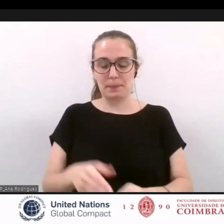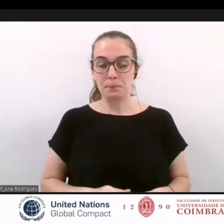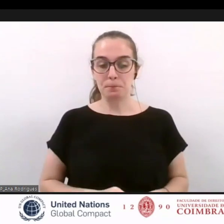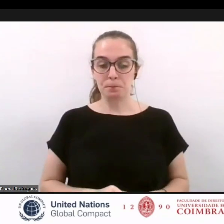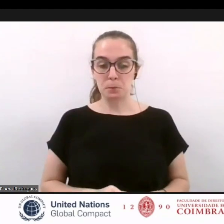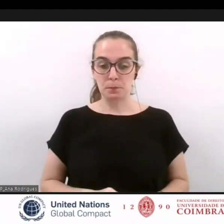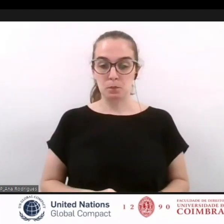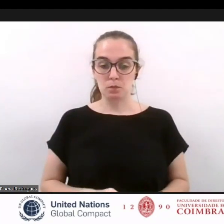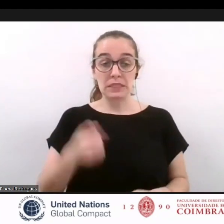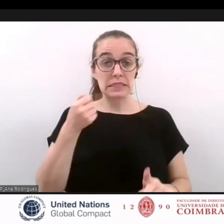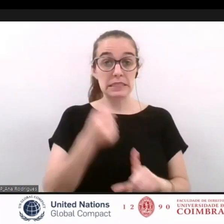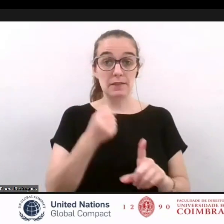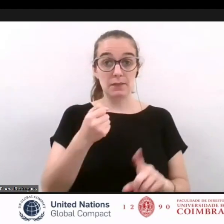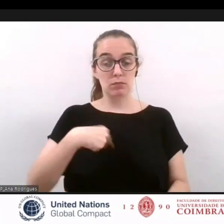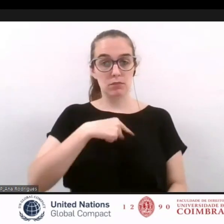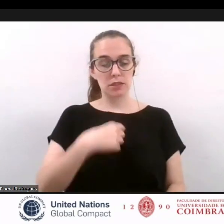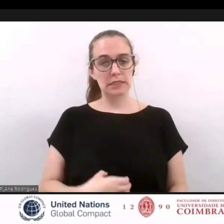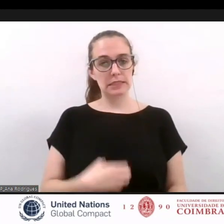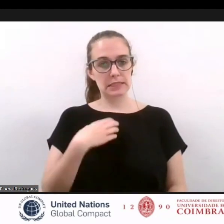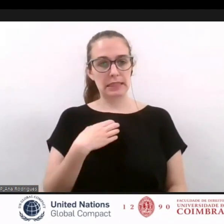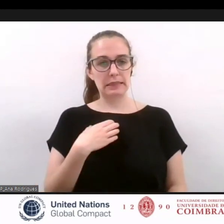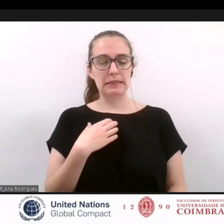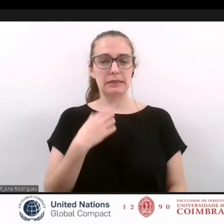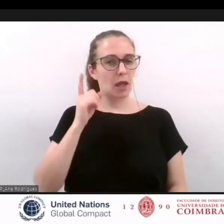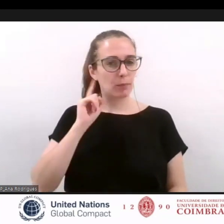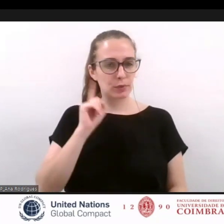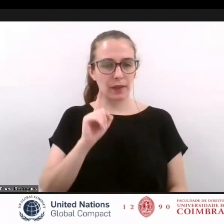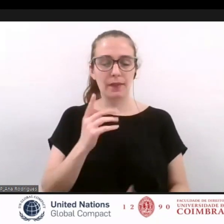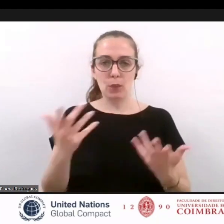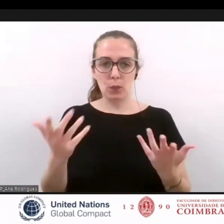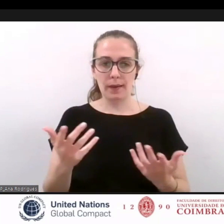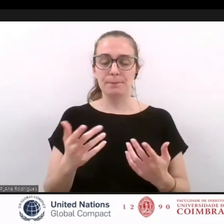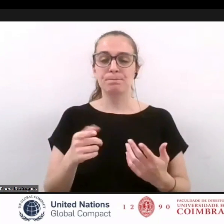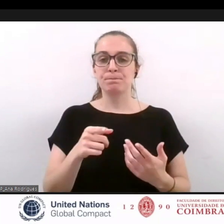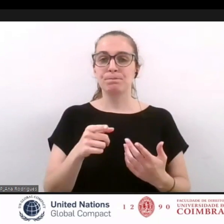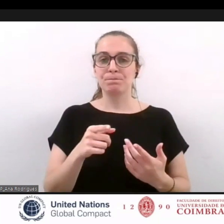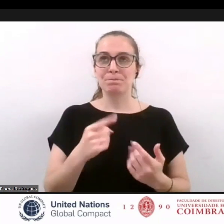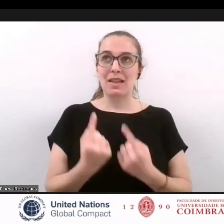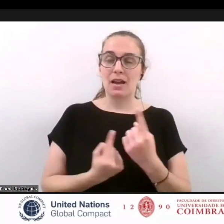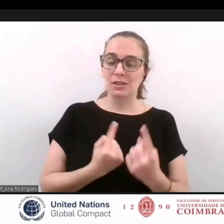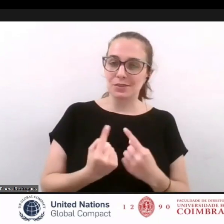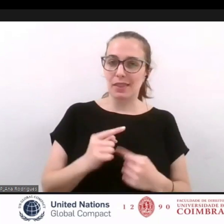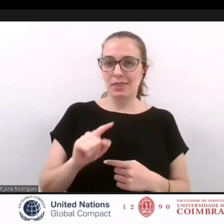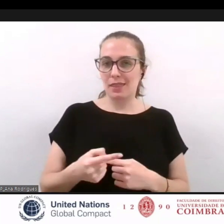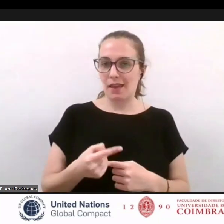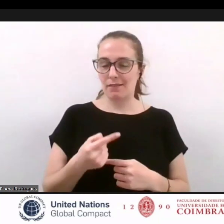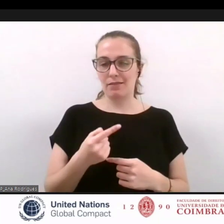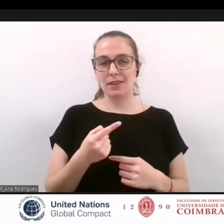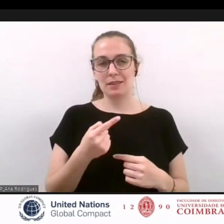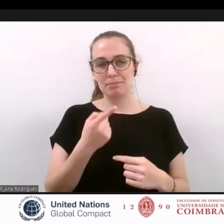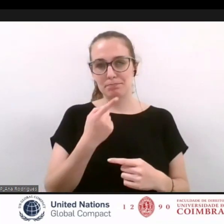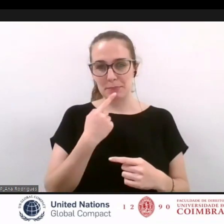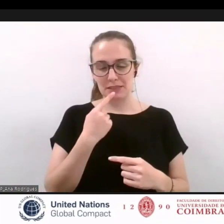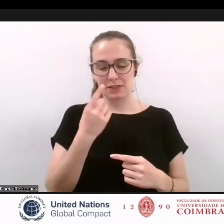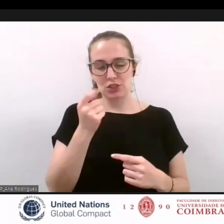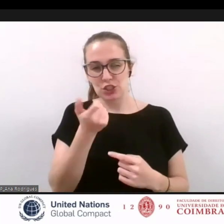que nós identificamos muito é esta ideia de, muitas vezes, de continuar a resumir